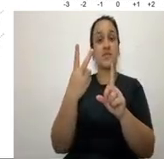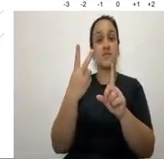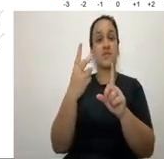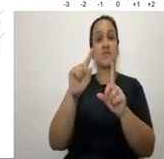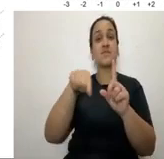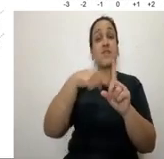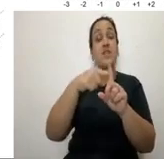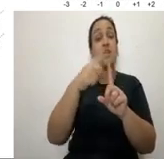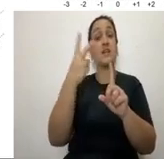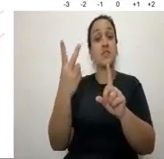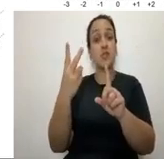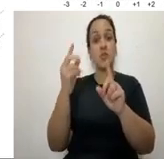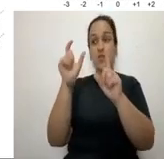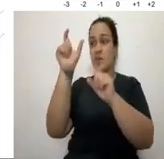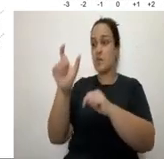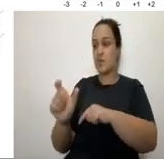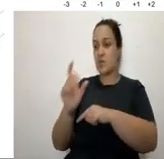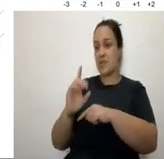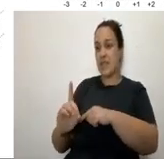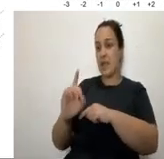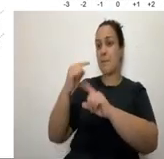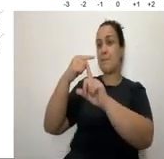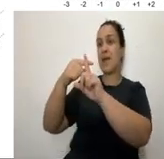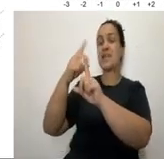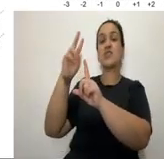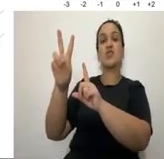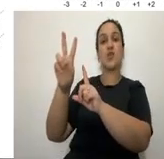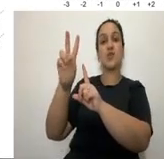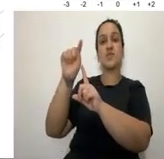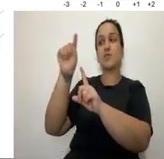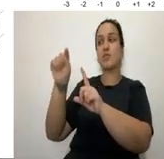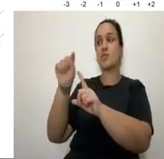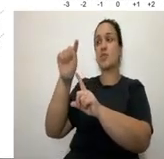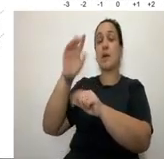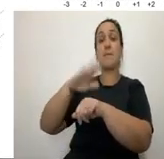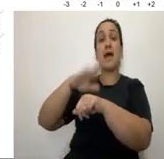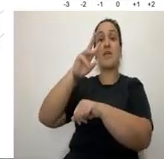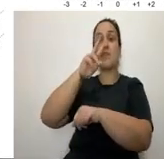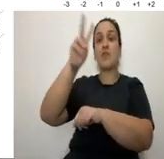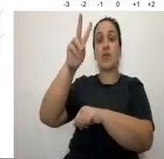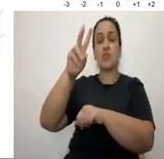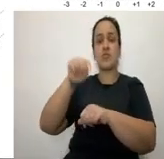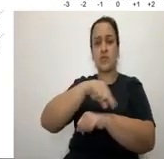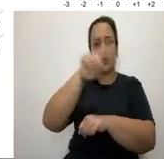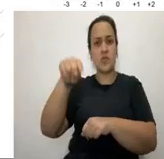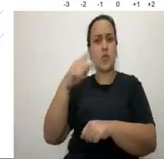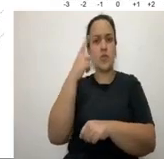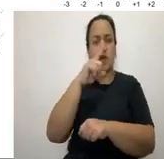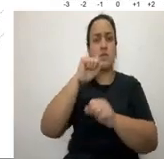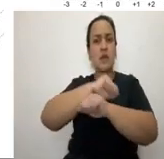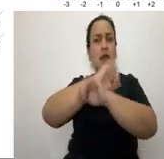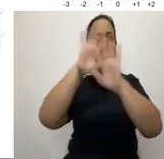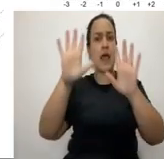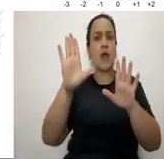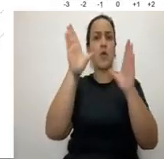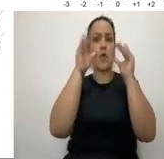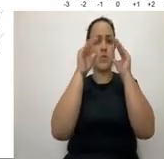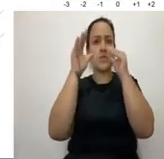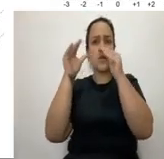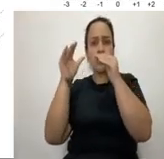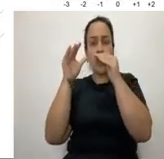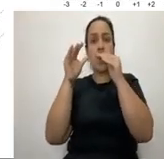2, né? Número quântico magnético mais 2. Então, antes era mais 1, mais 2. Fica claro a